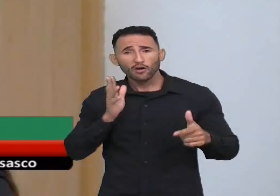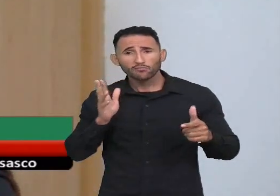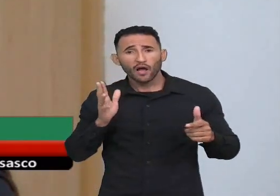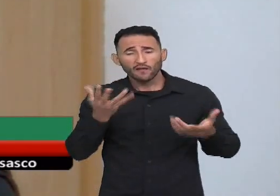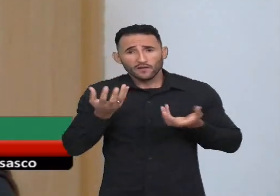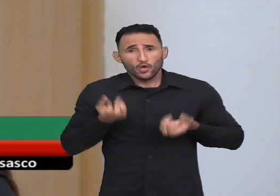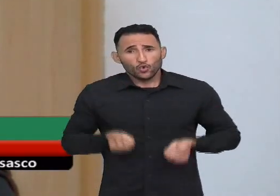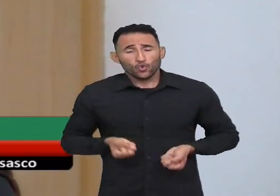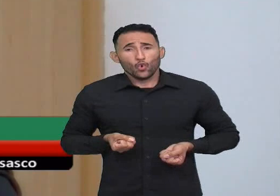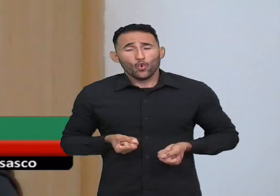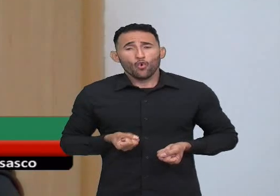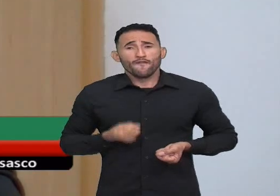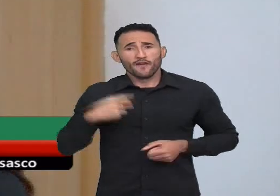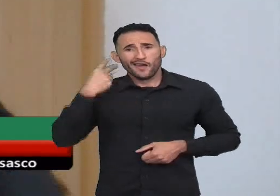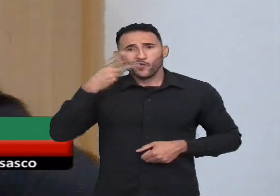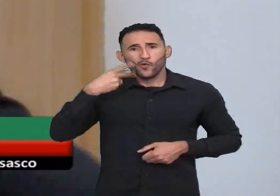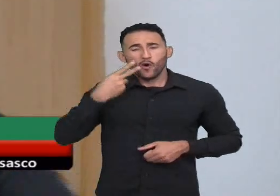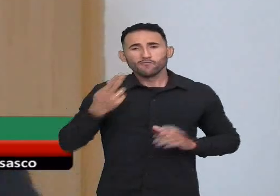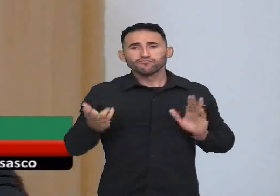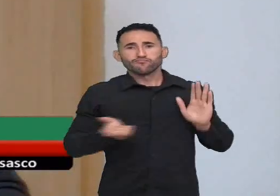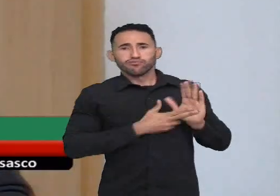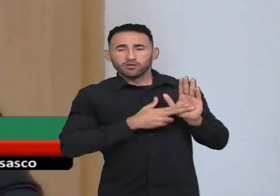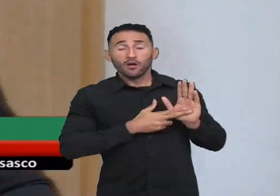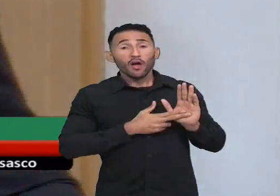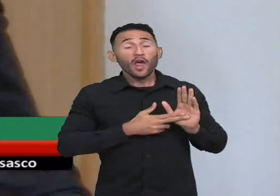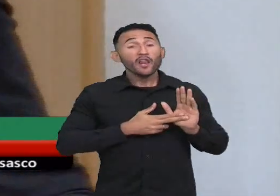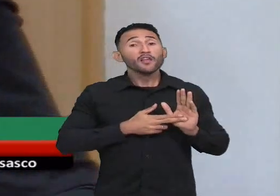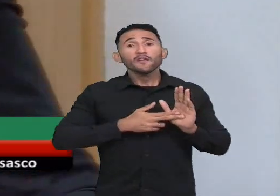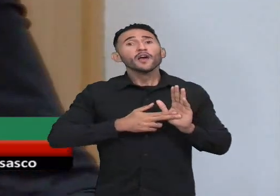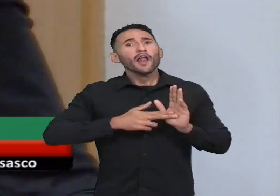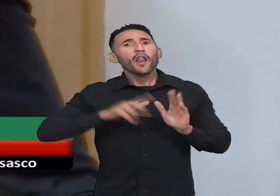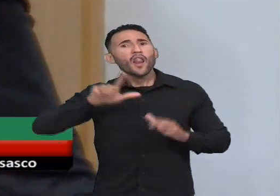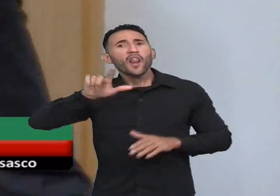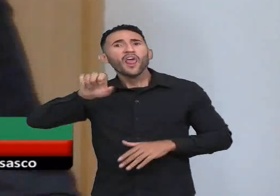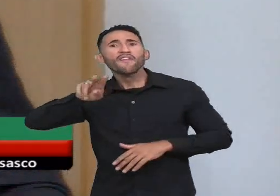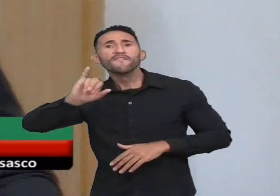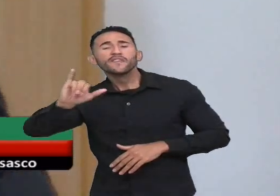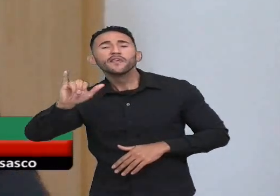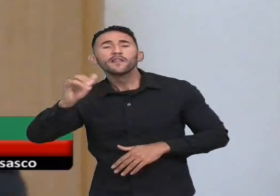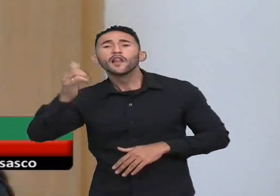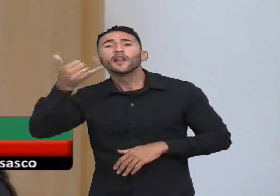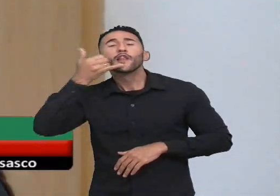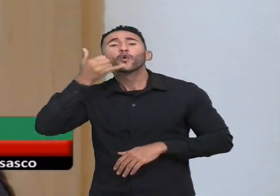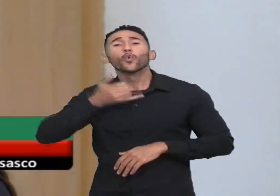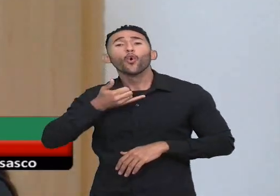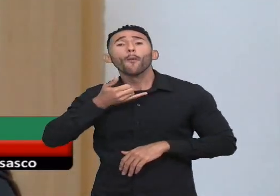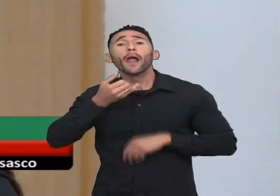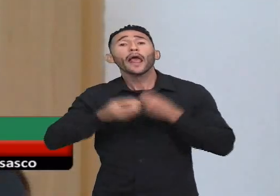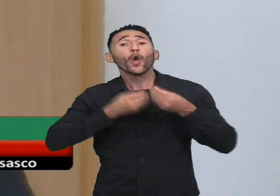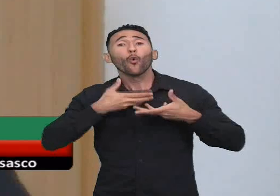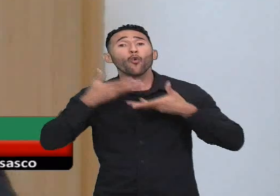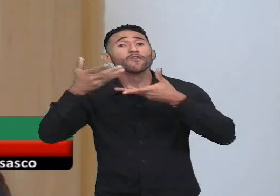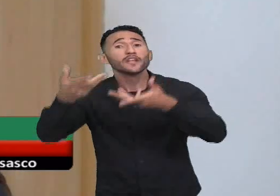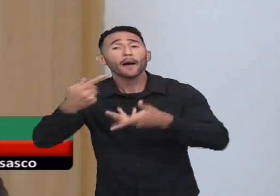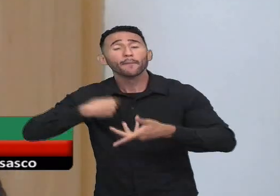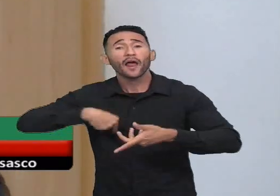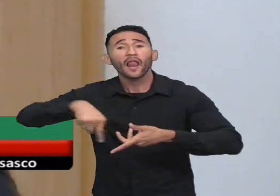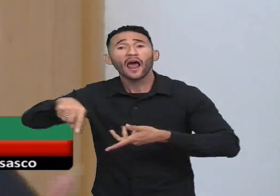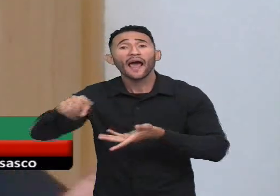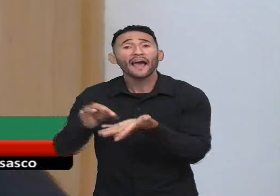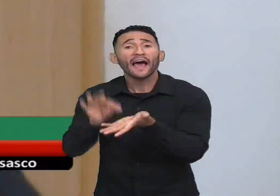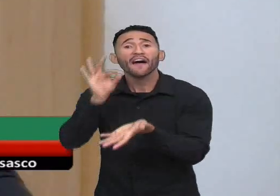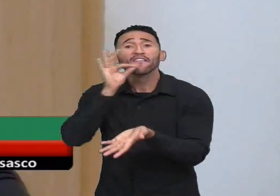uma ligação no celular ali do Levi, convidando para ir até a Sabesp para tomar um café,